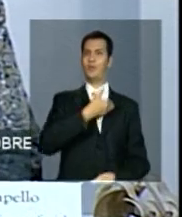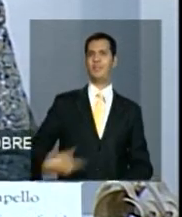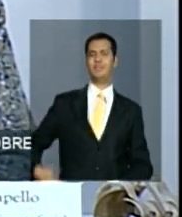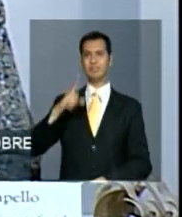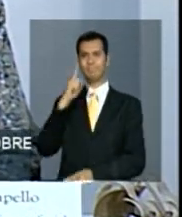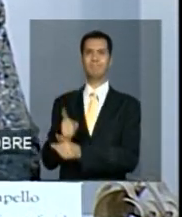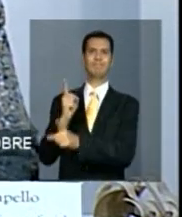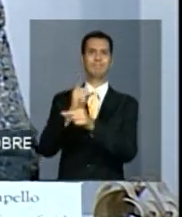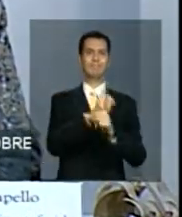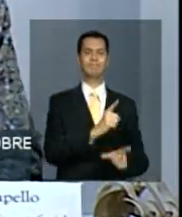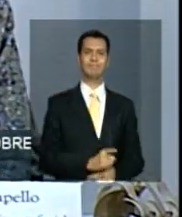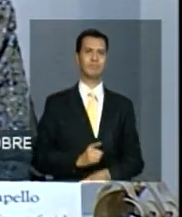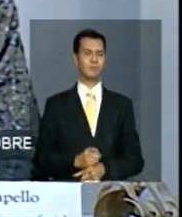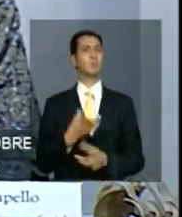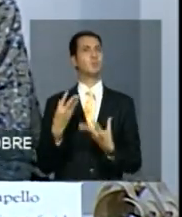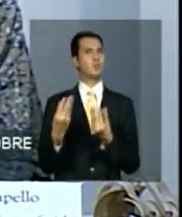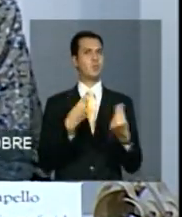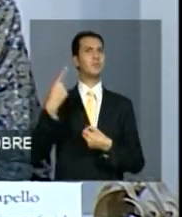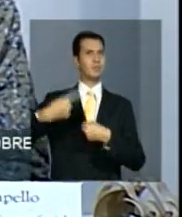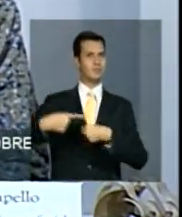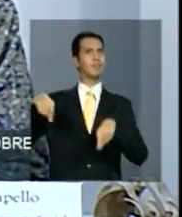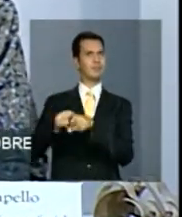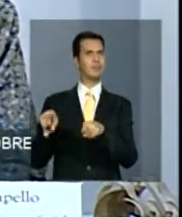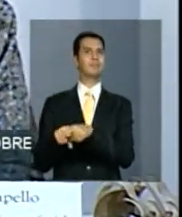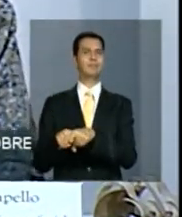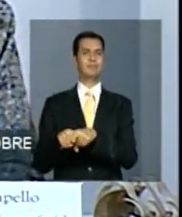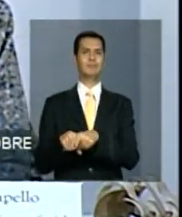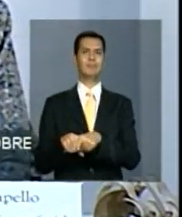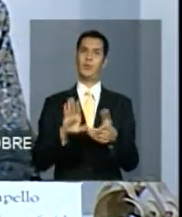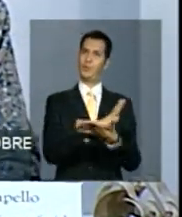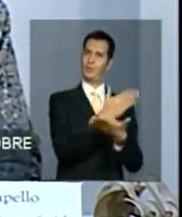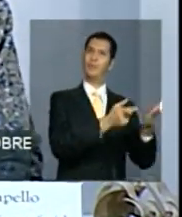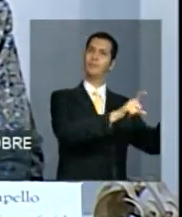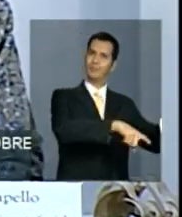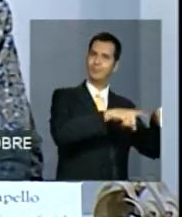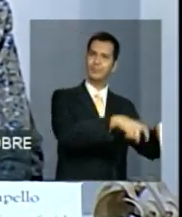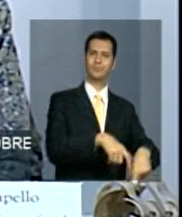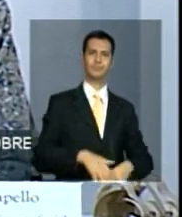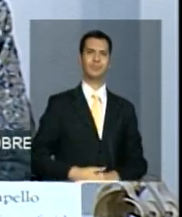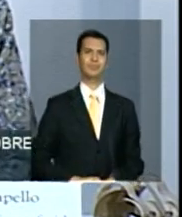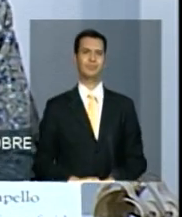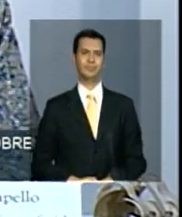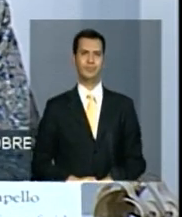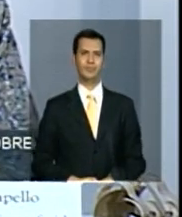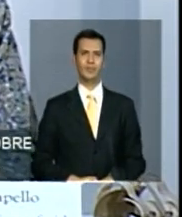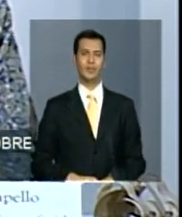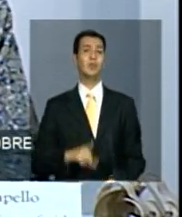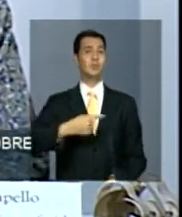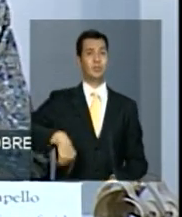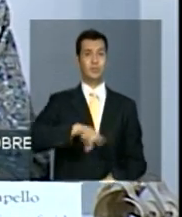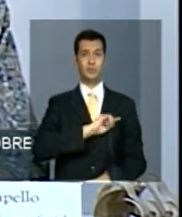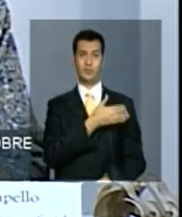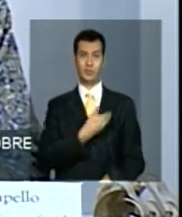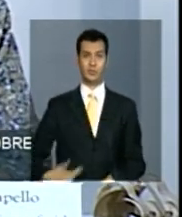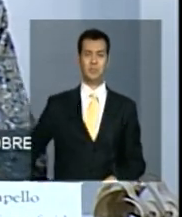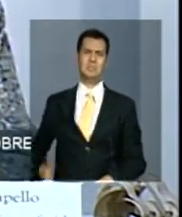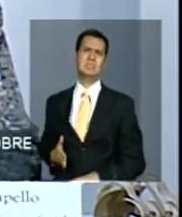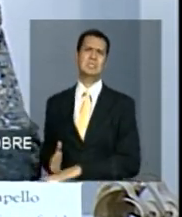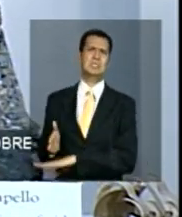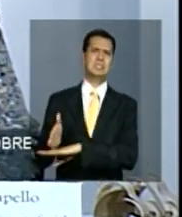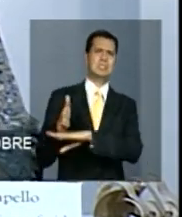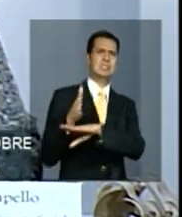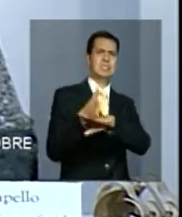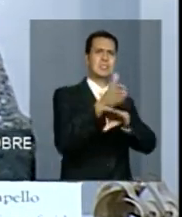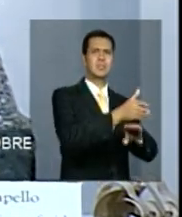centros urbanos então a ida campo é o que nos dá né Essa dimensão de como as pessoas em situação de extrema